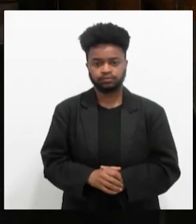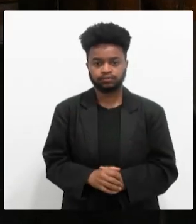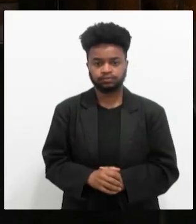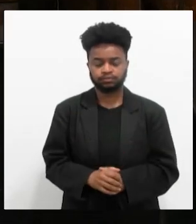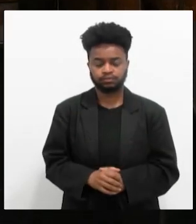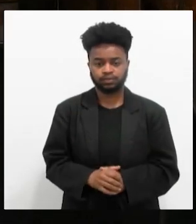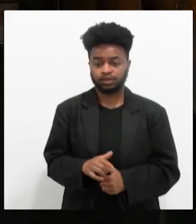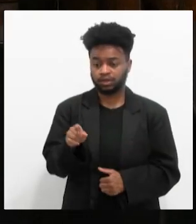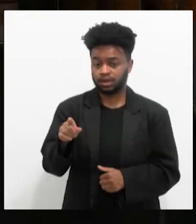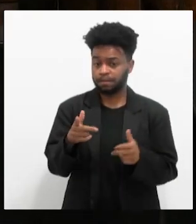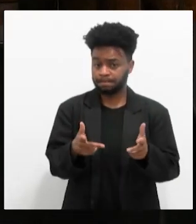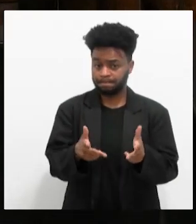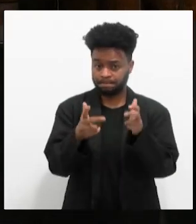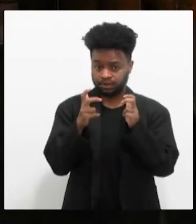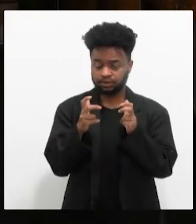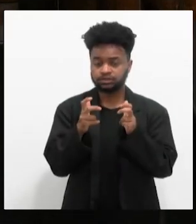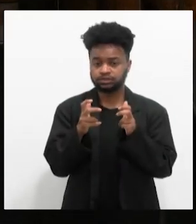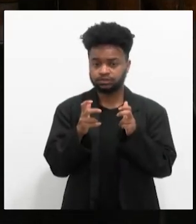percebeu